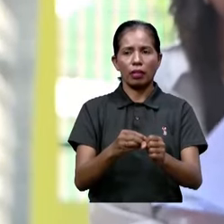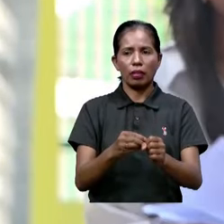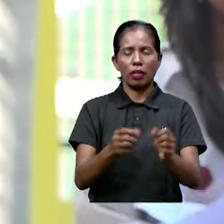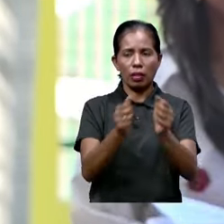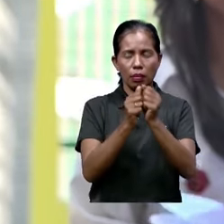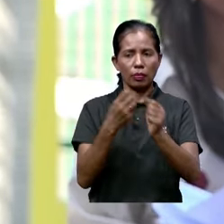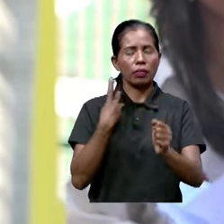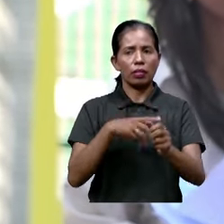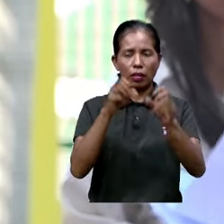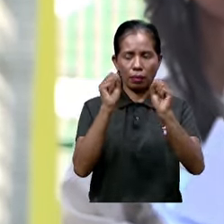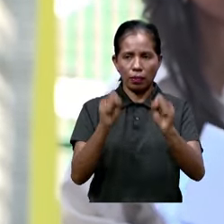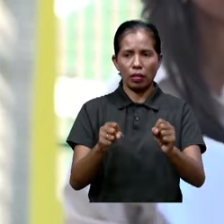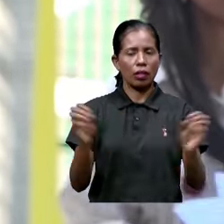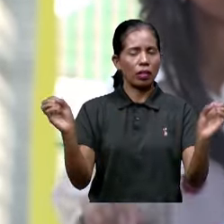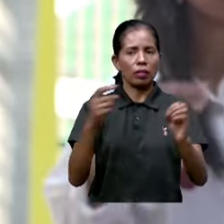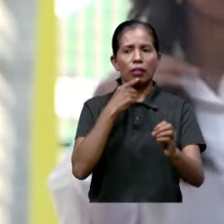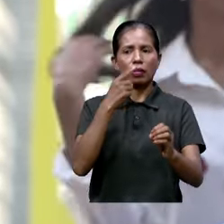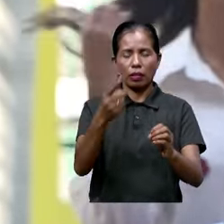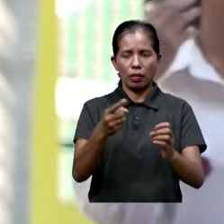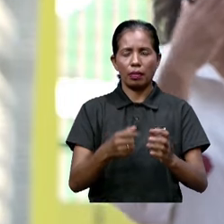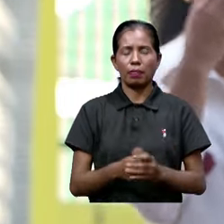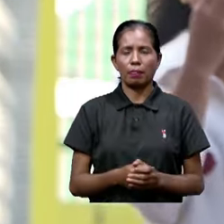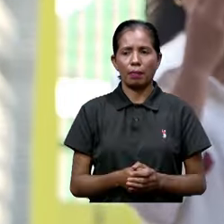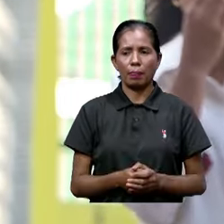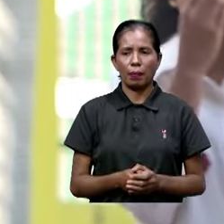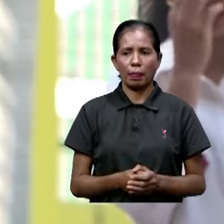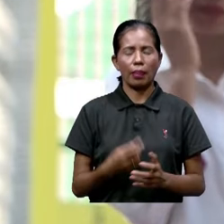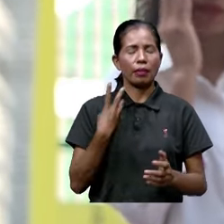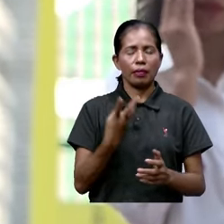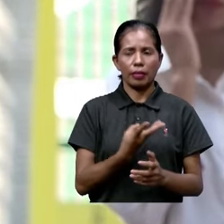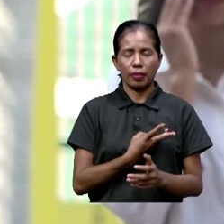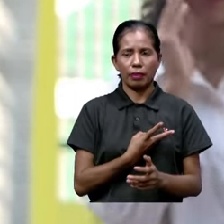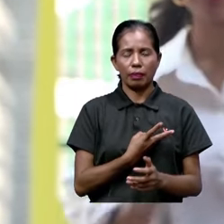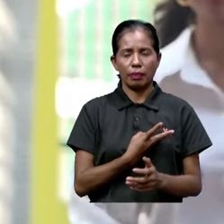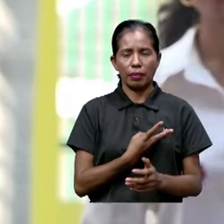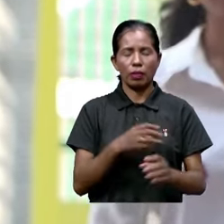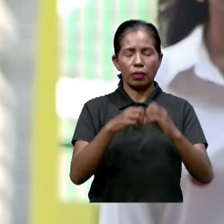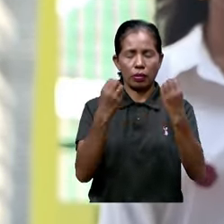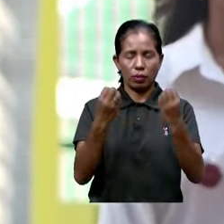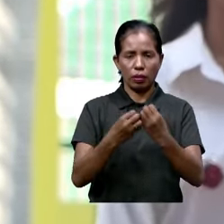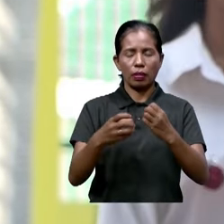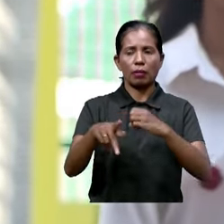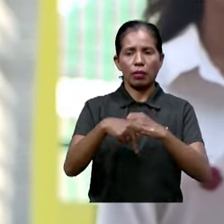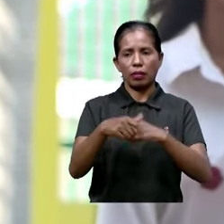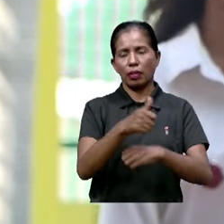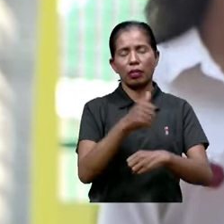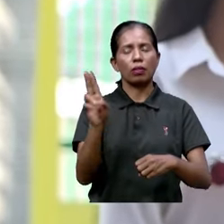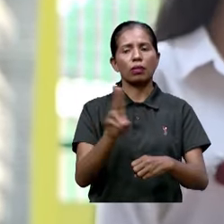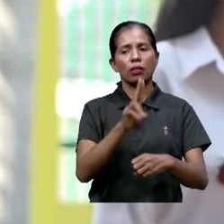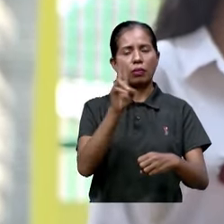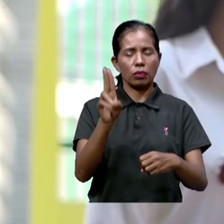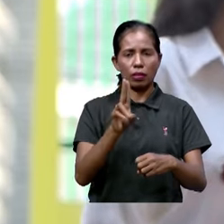hamuto kita bele ne de laos dia kata ke iya itania organisan partidaria balu makuzat ter